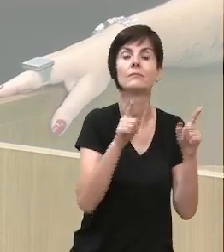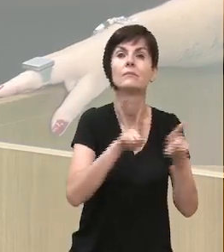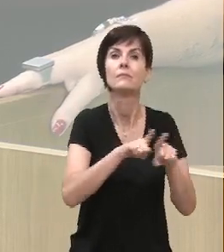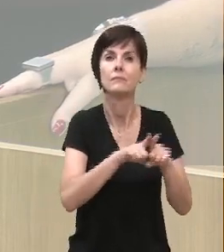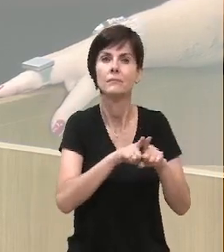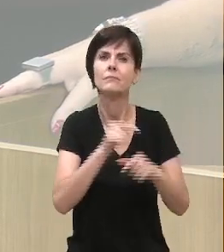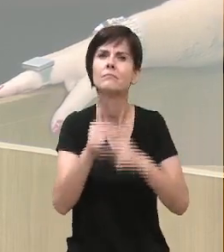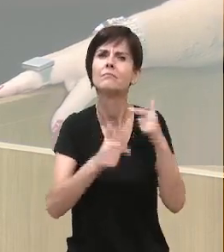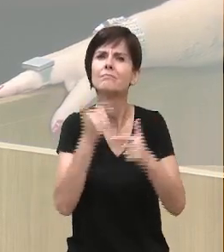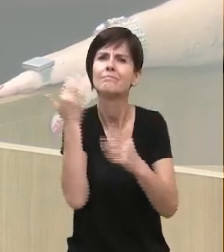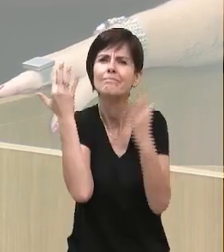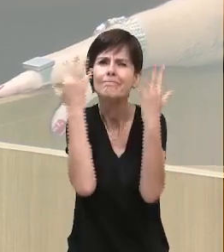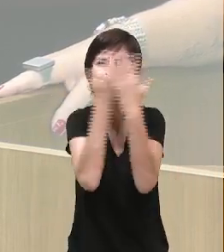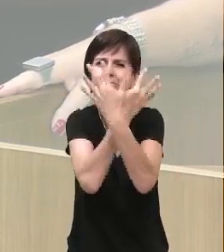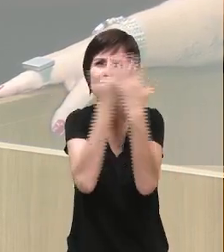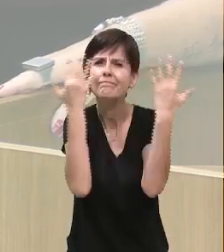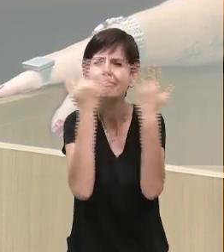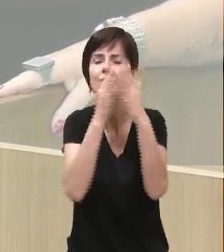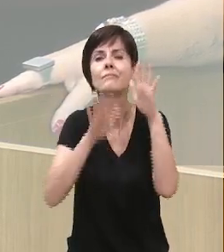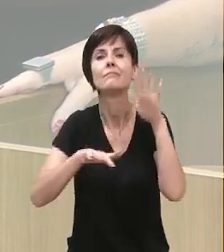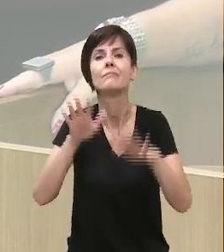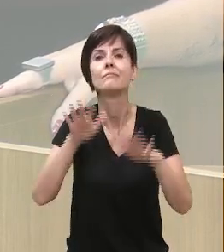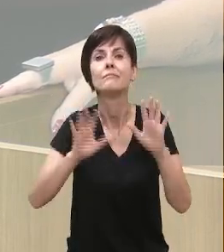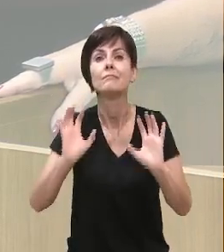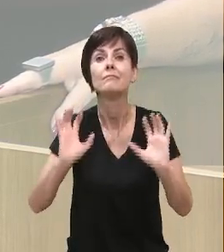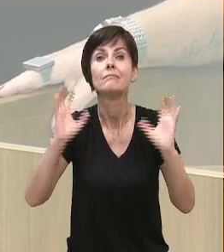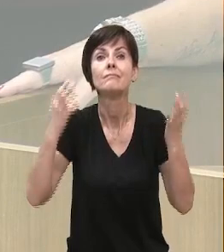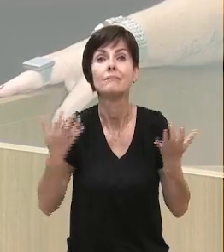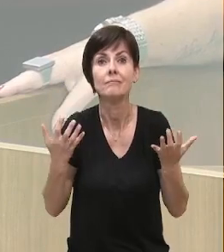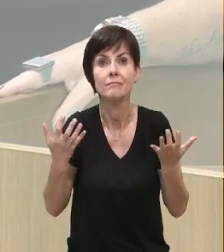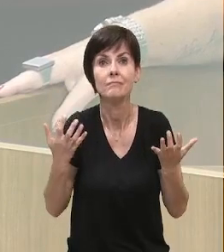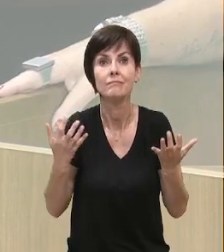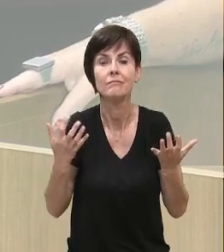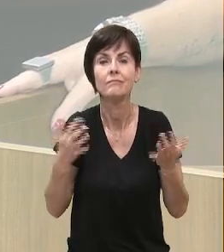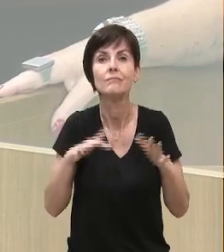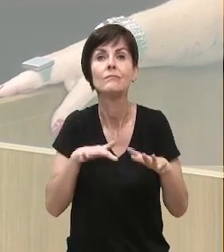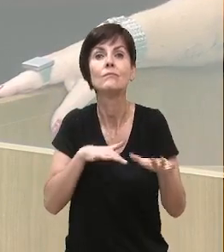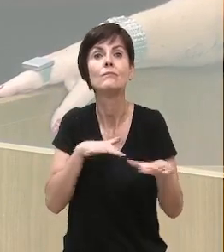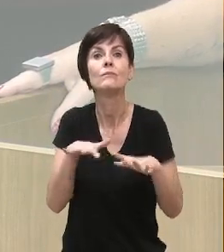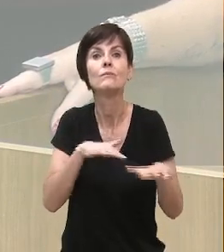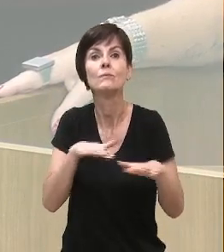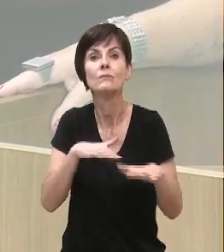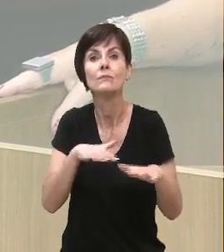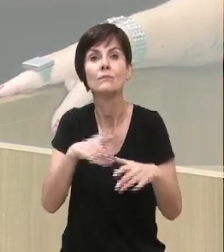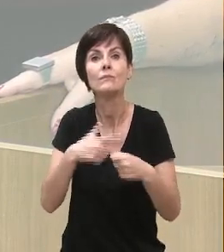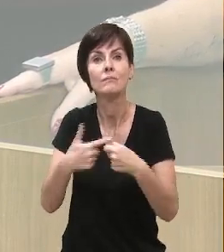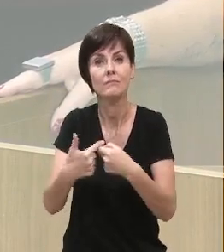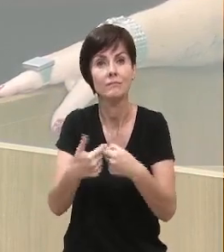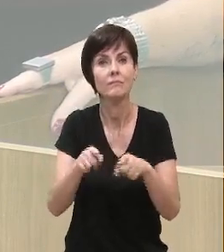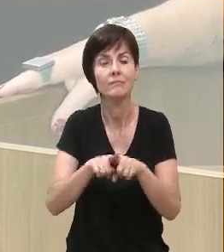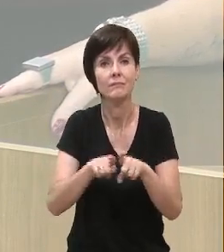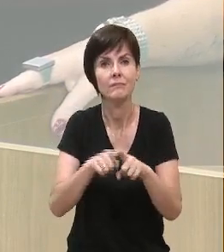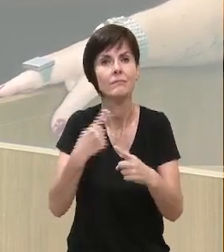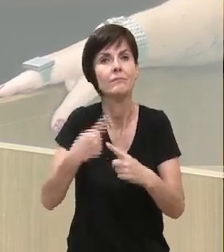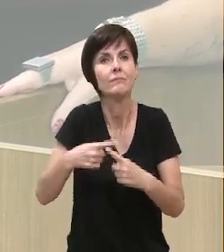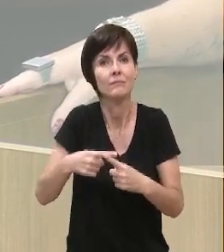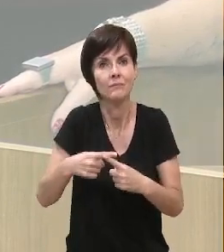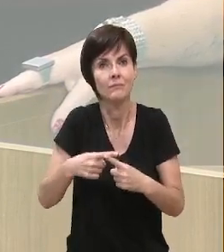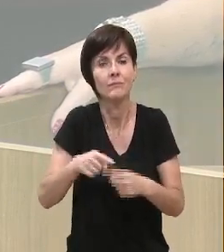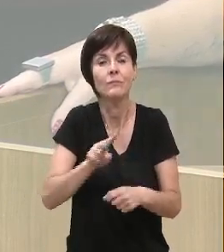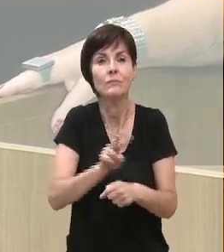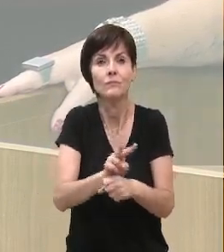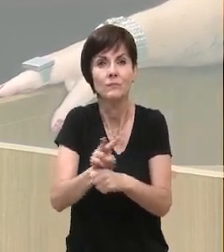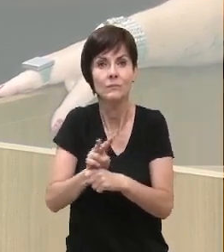trabalho invisível, muitas vezes, acontece no movimento da cidade. Porque cuidar